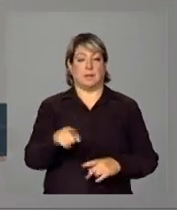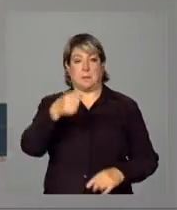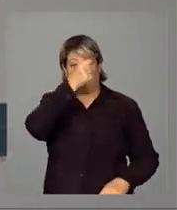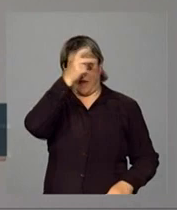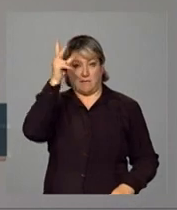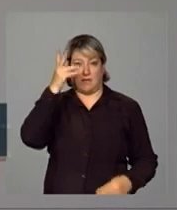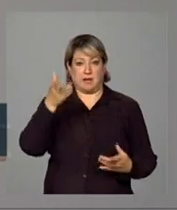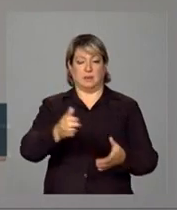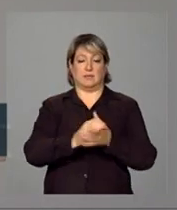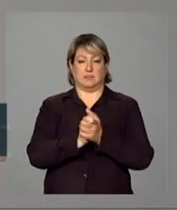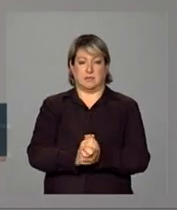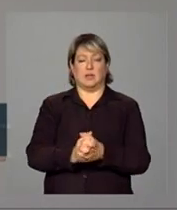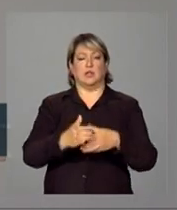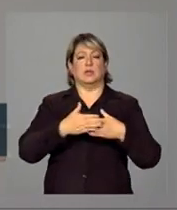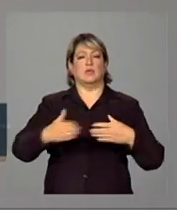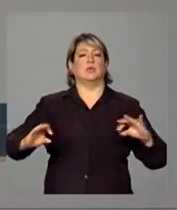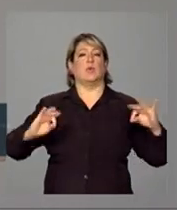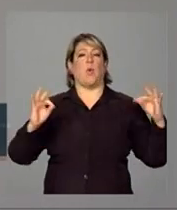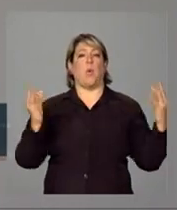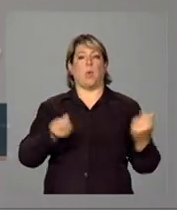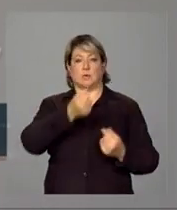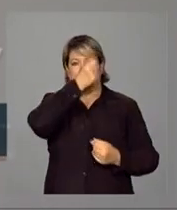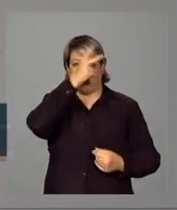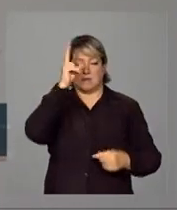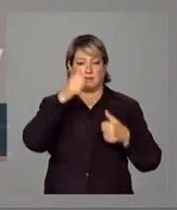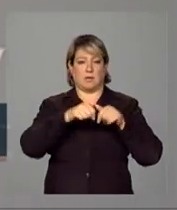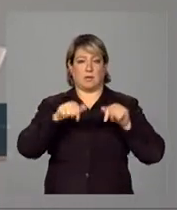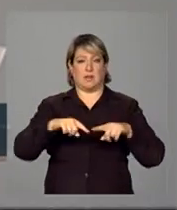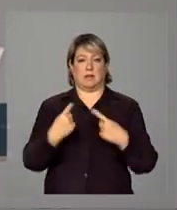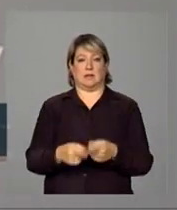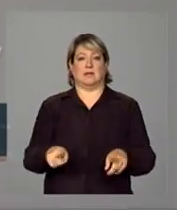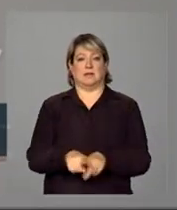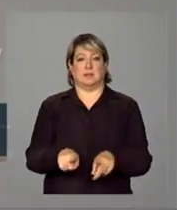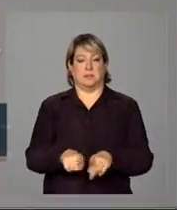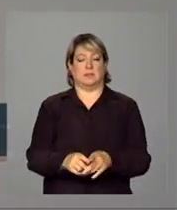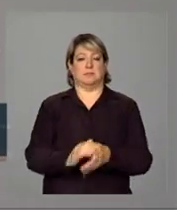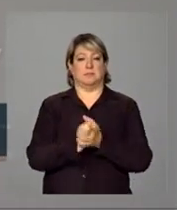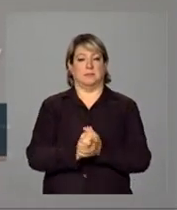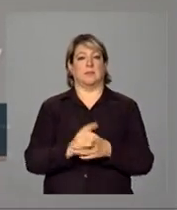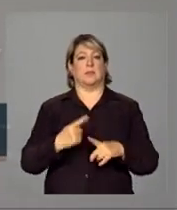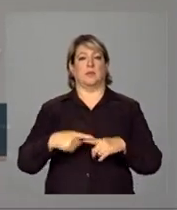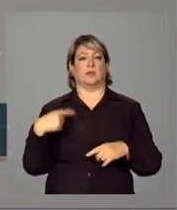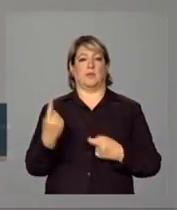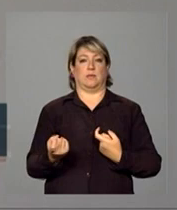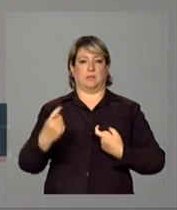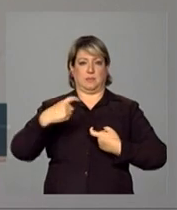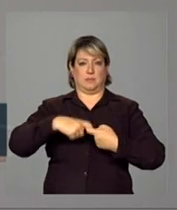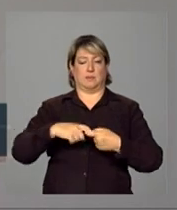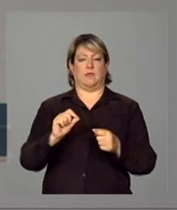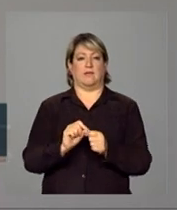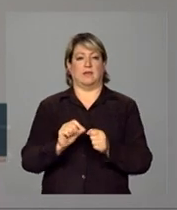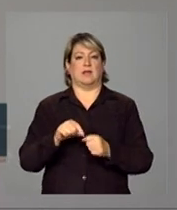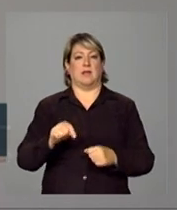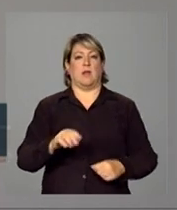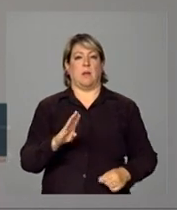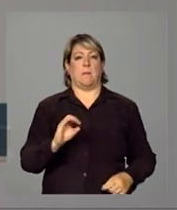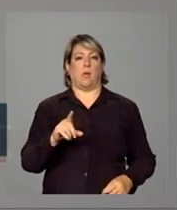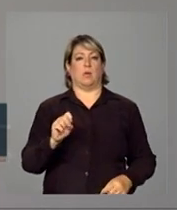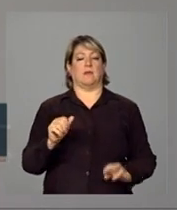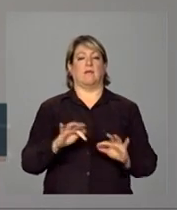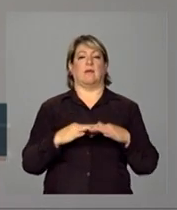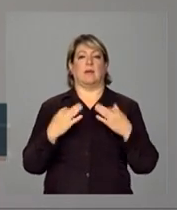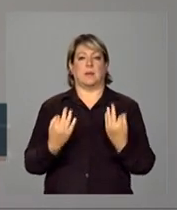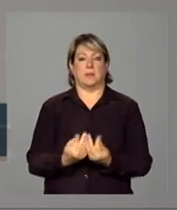nome, cumprimentar todos os prefeitos aqui presentes, nossos parceiros na construção do Bolsa Família, na construção